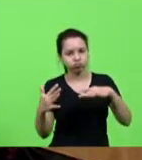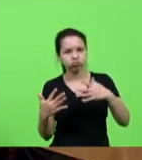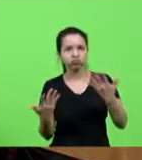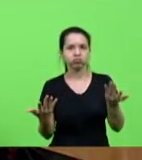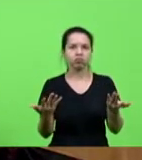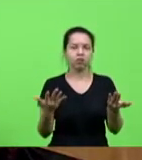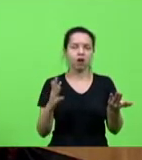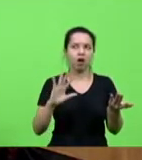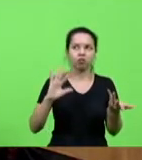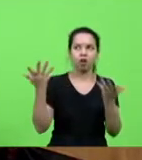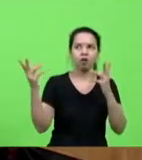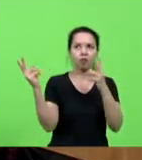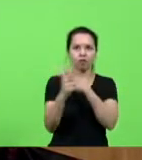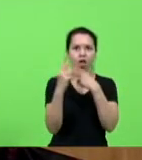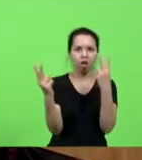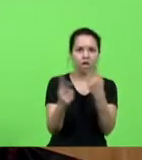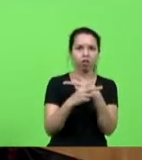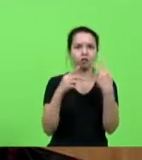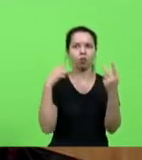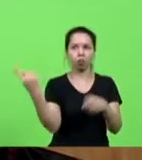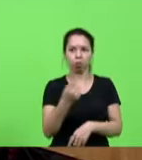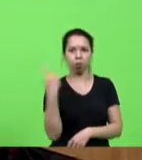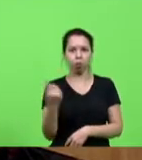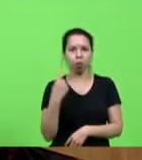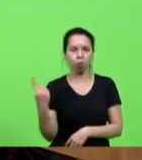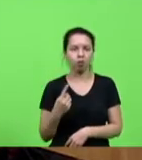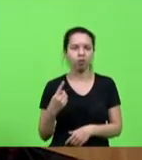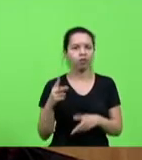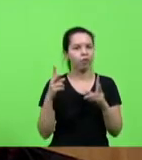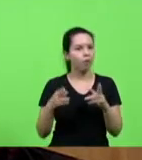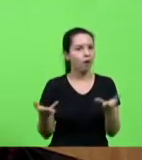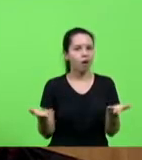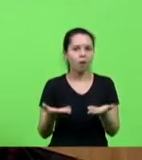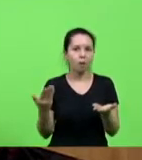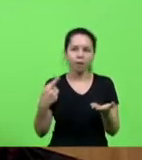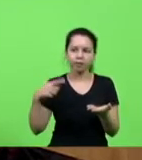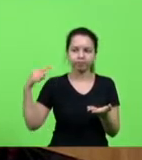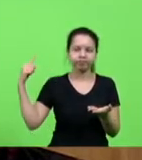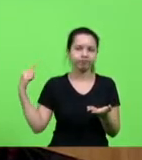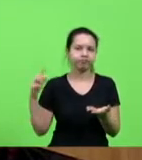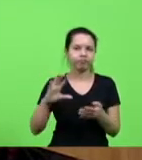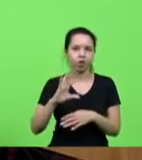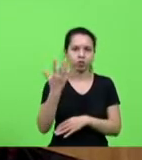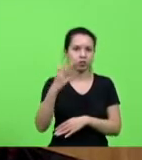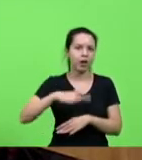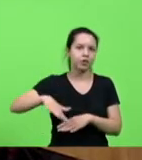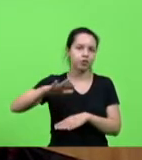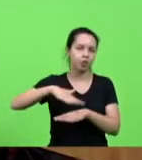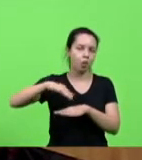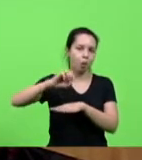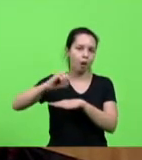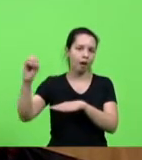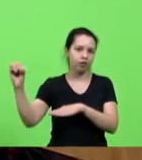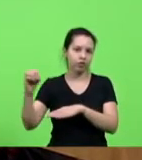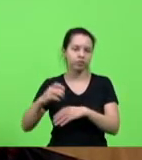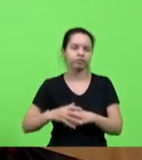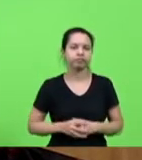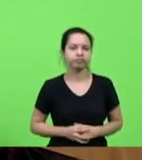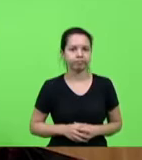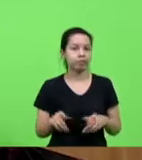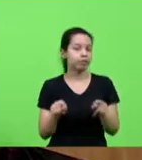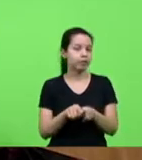são vendavais, tornados, como aconteceu recentemente agora na região do Meio Oeste. E